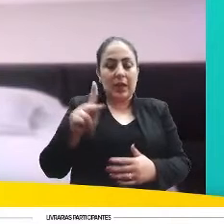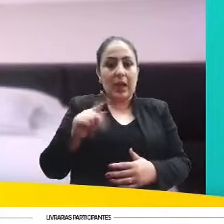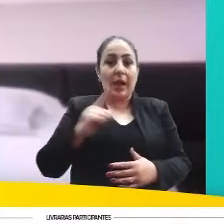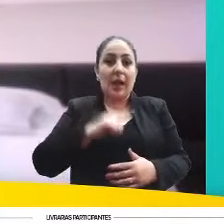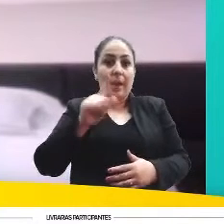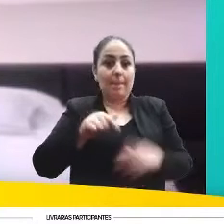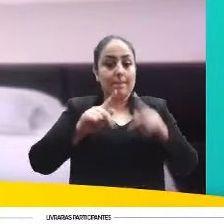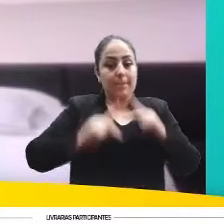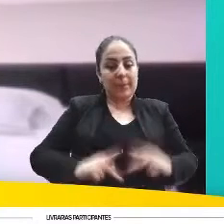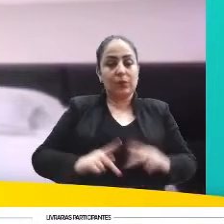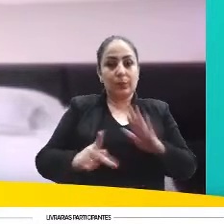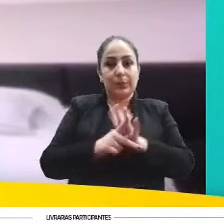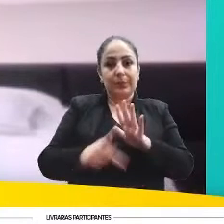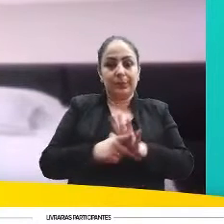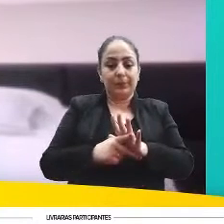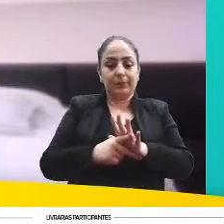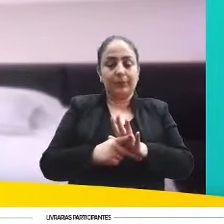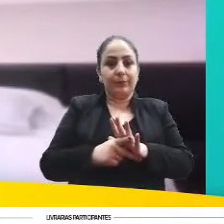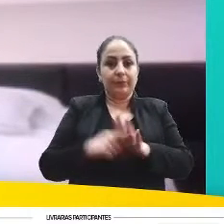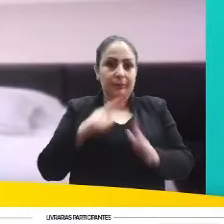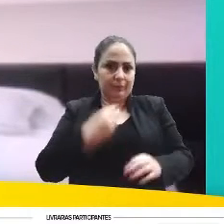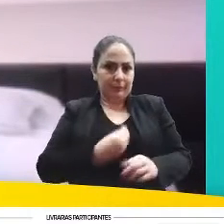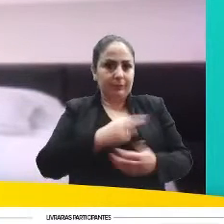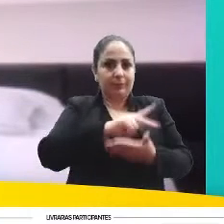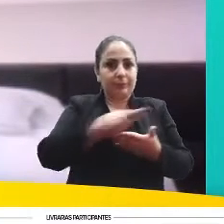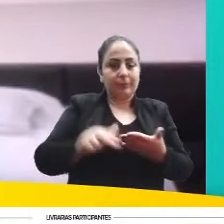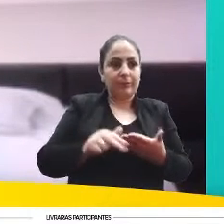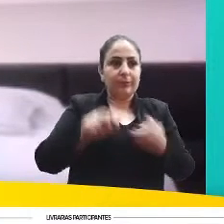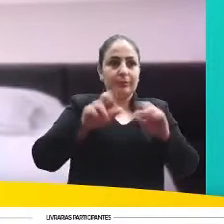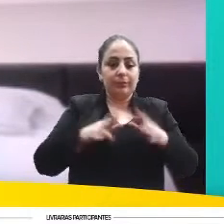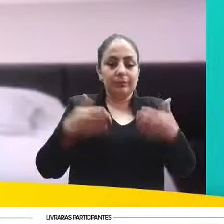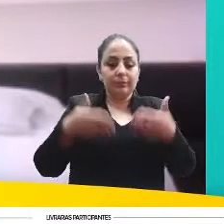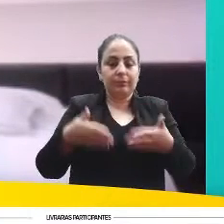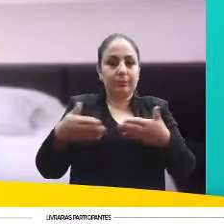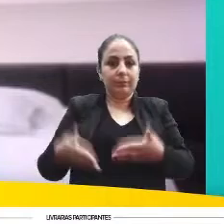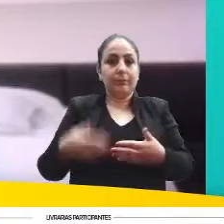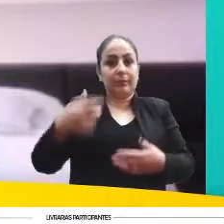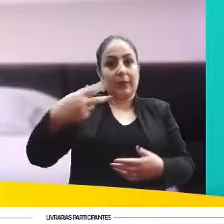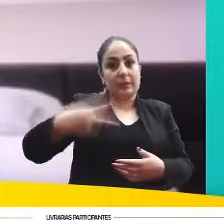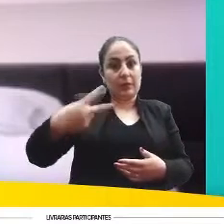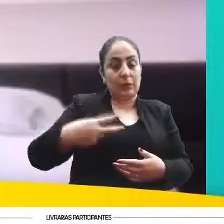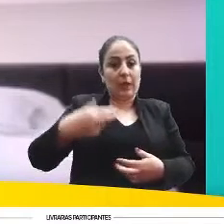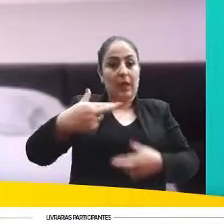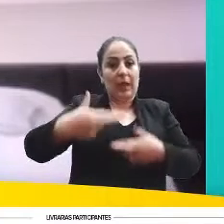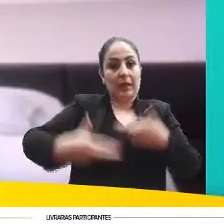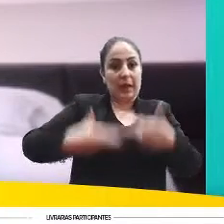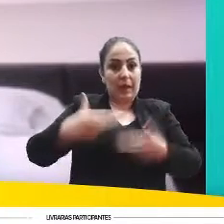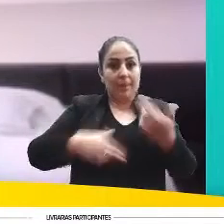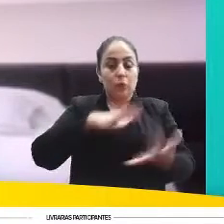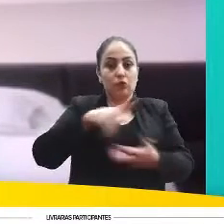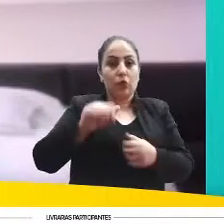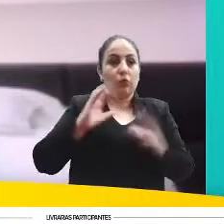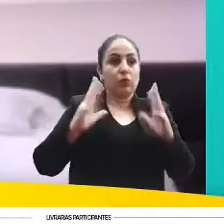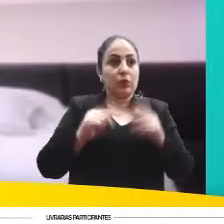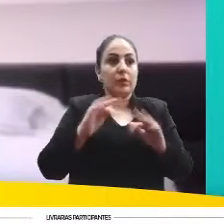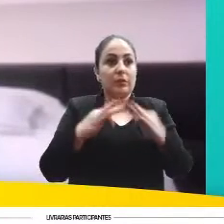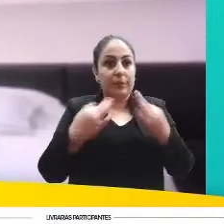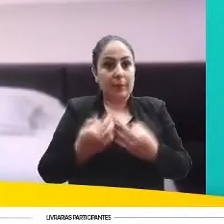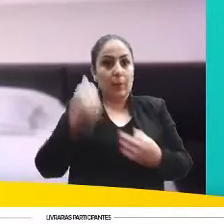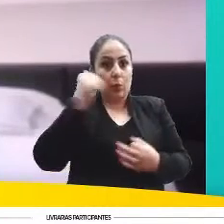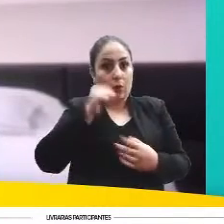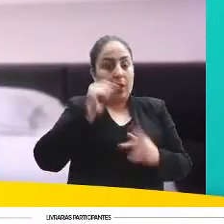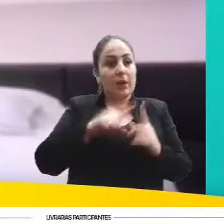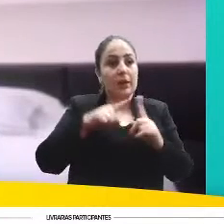pessoa que passou por diversos campos de concentração na Segunda Guerra Mundial. Ele, toda a família, a mulher